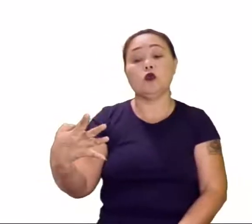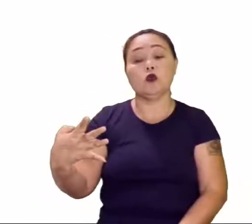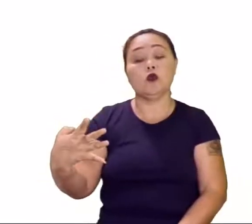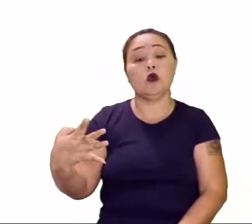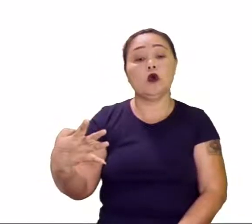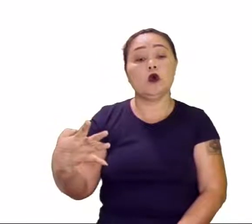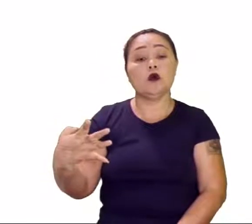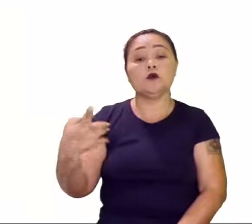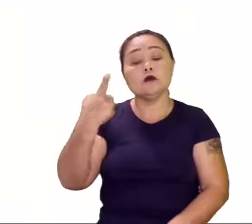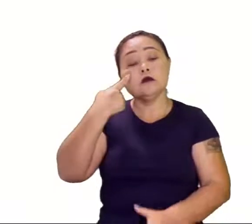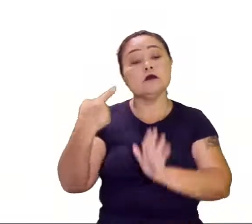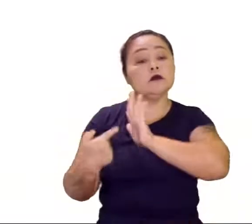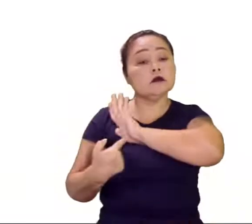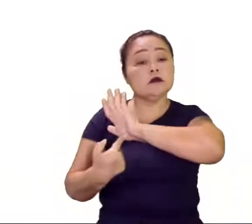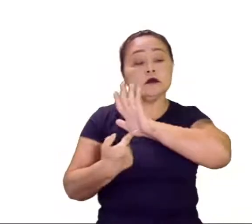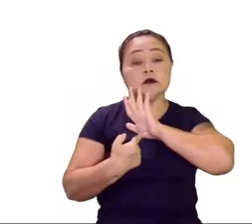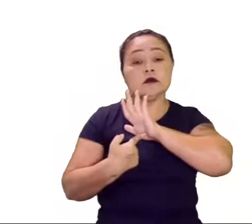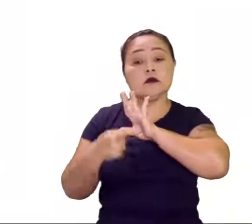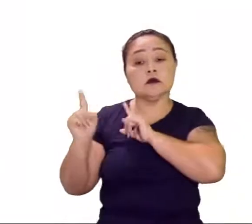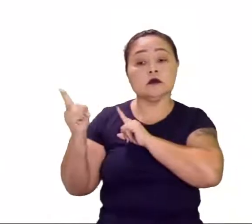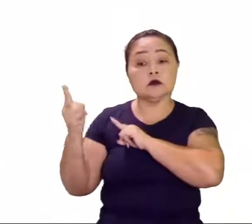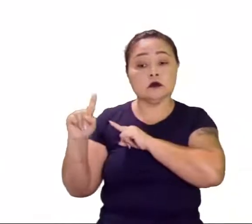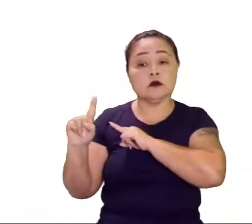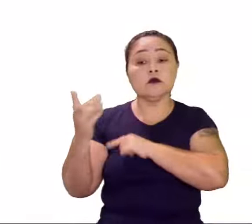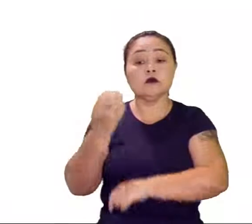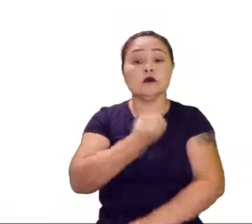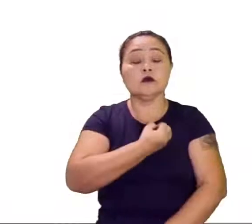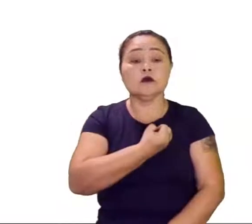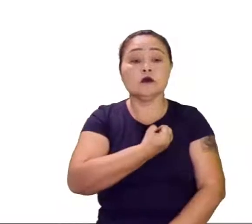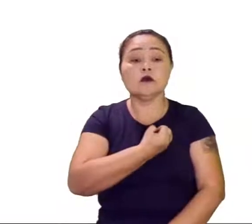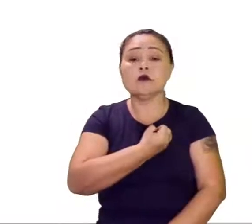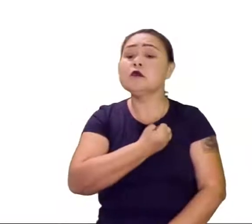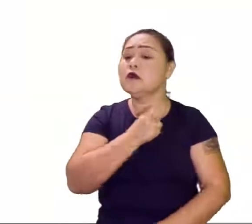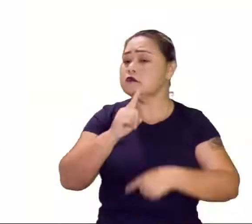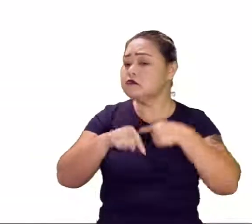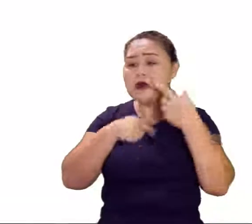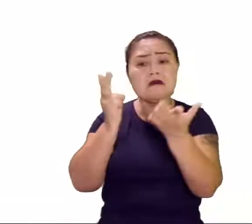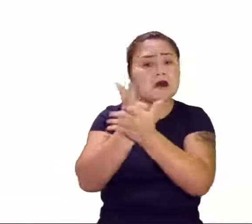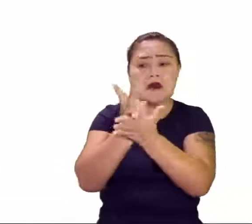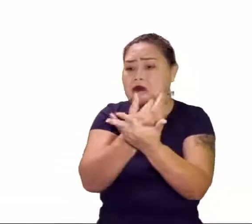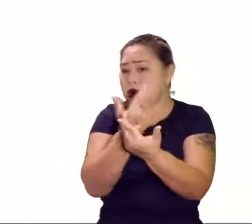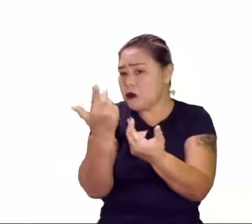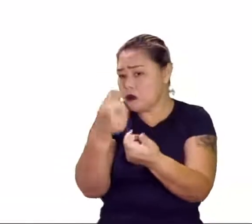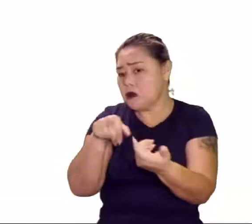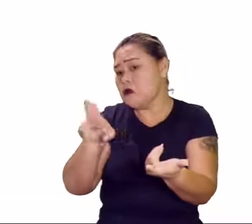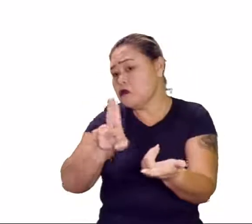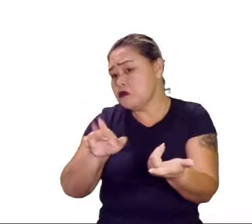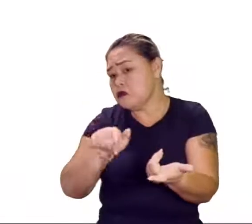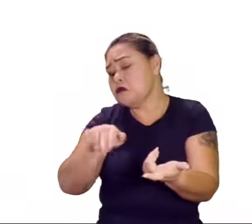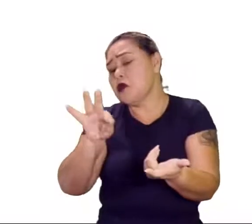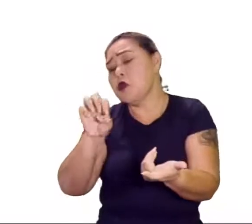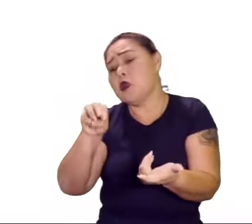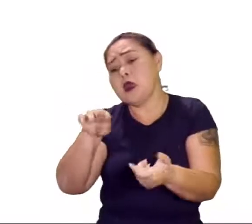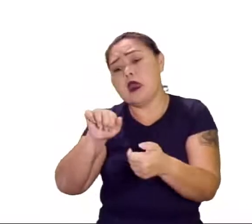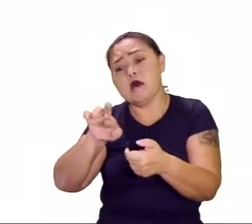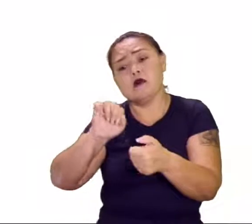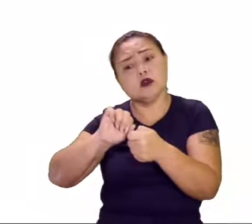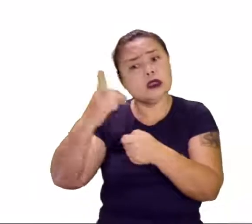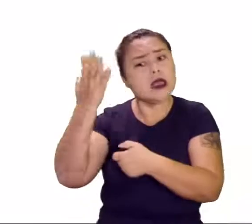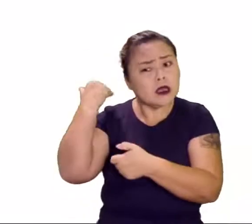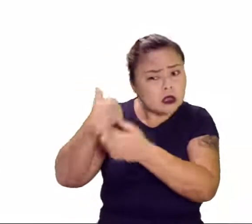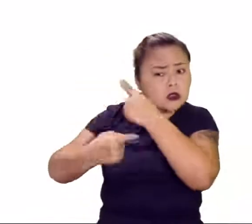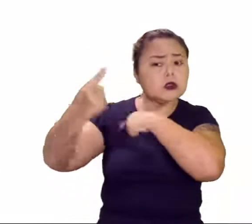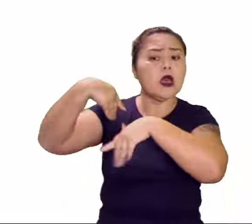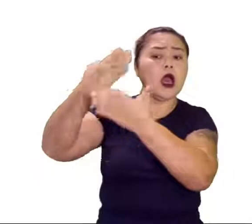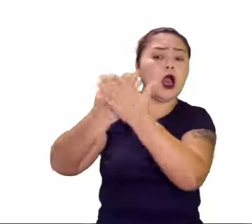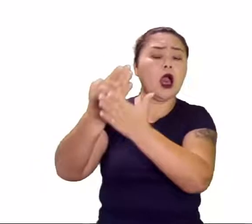tá? Então a gente sempre mostra aqui de onde saíram os valores, né? Mas o processo é o mesmo, a gente já vem usando o termo geral desde a aula 1 de